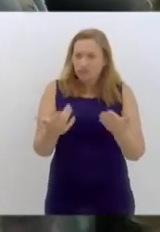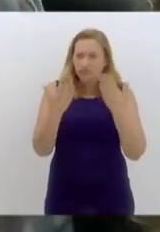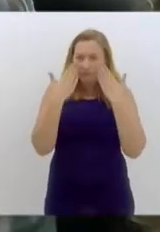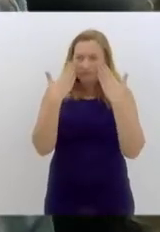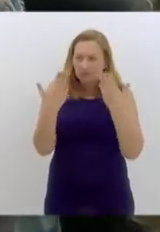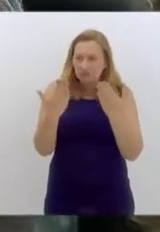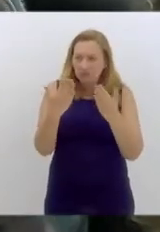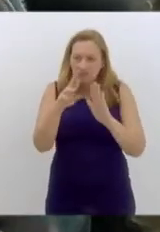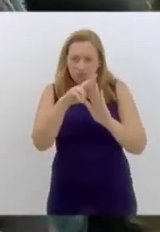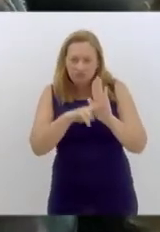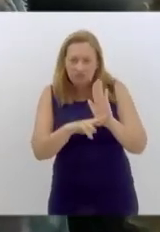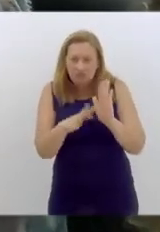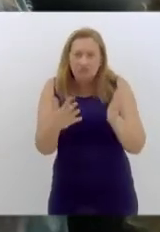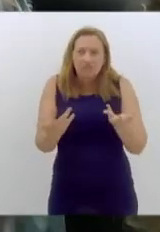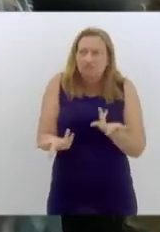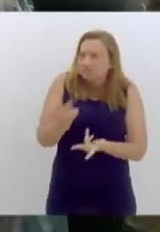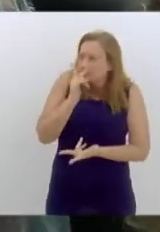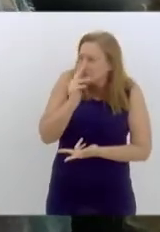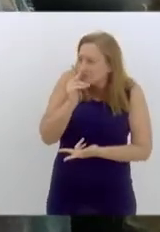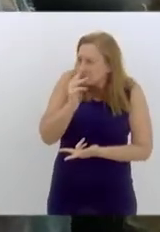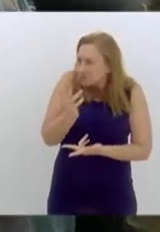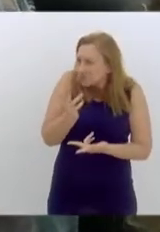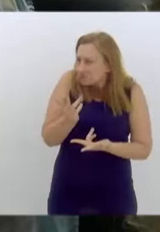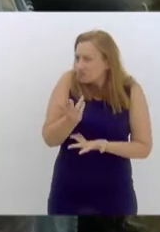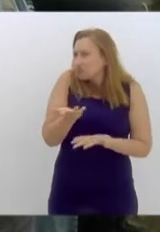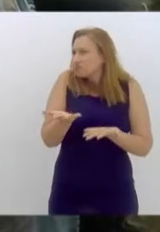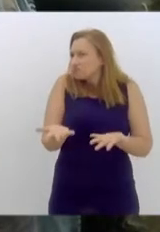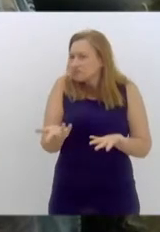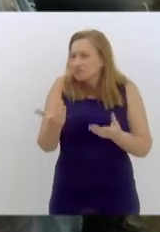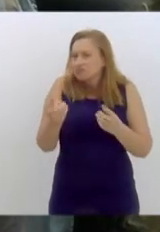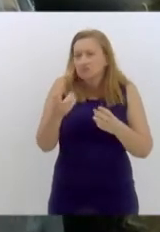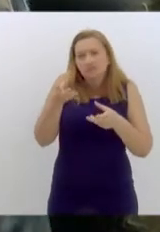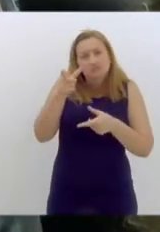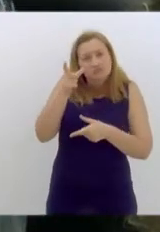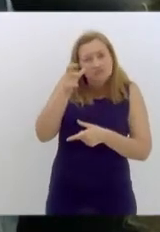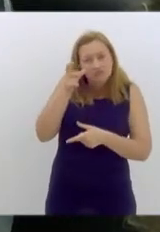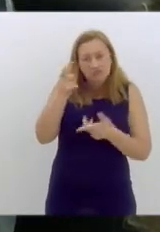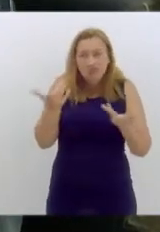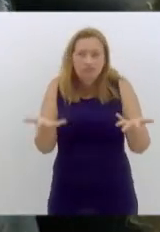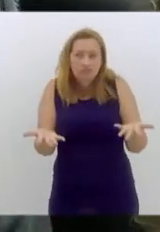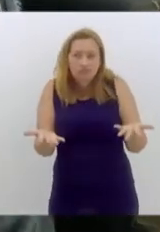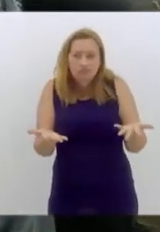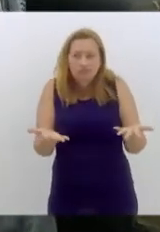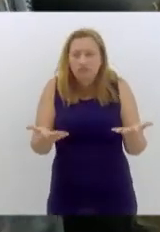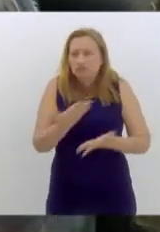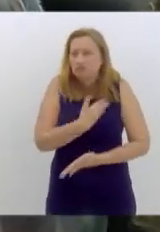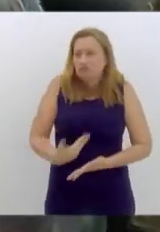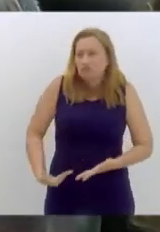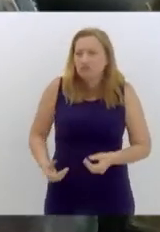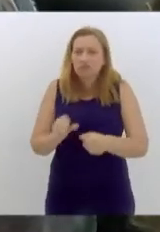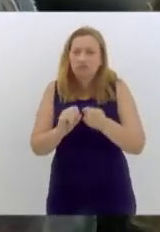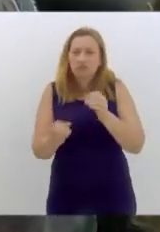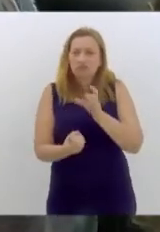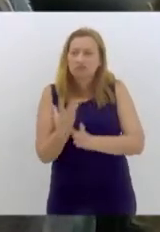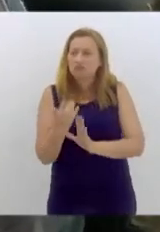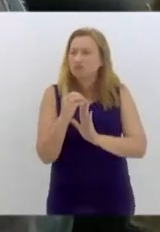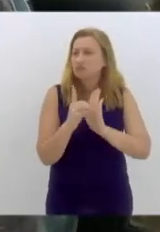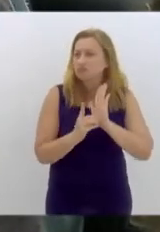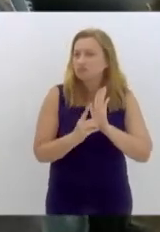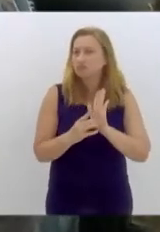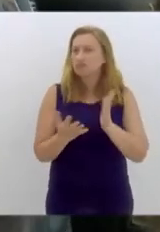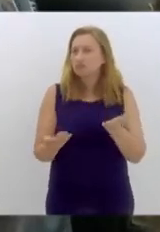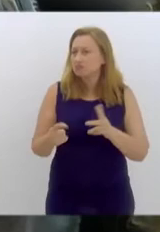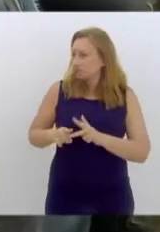os critérios, me parece que é essa, ao fundo, o interesse do governo, que o faria por decreto, né? A senhora